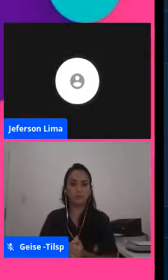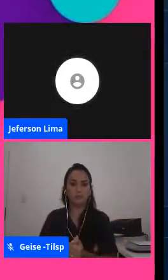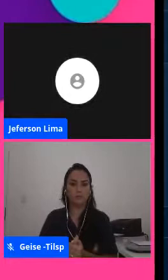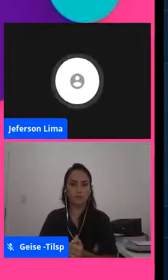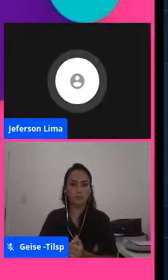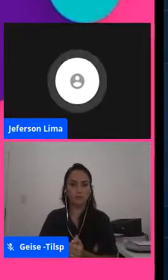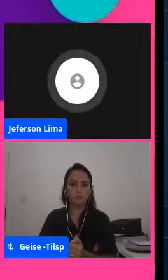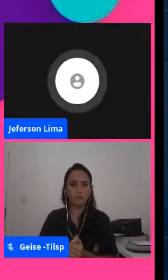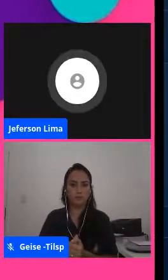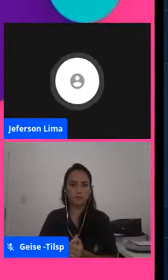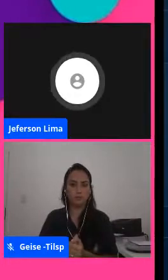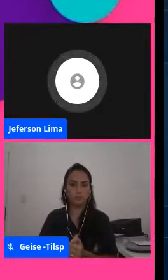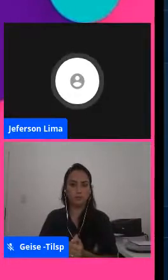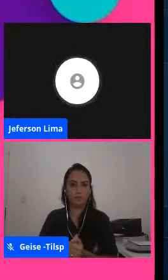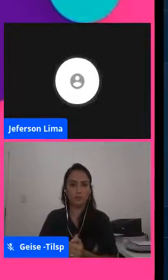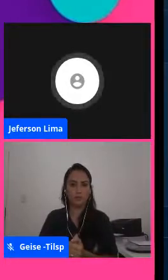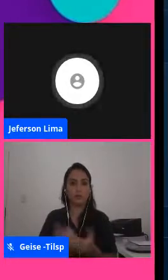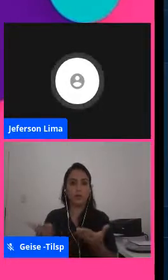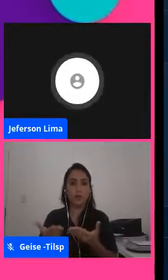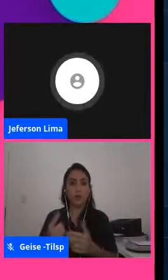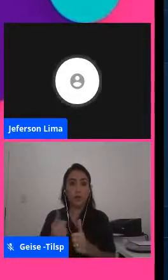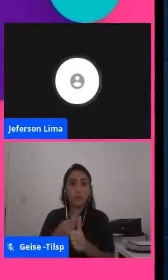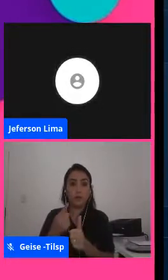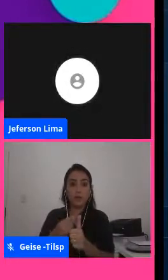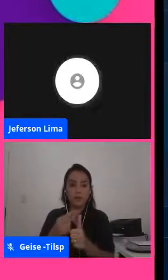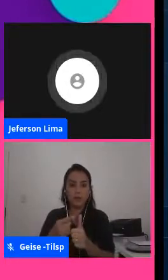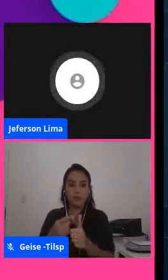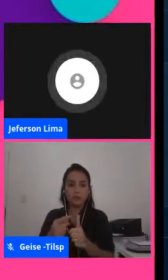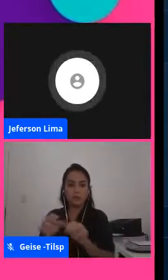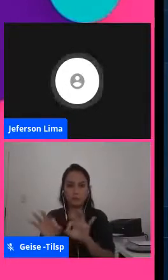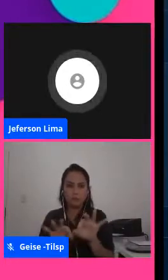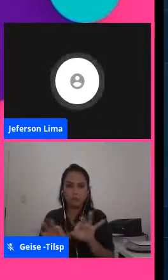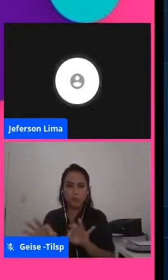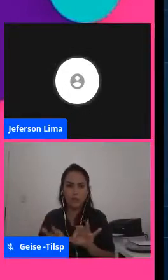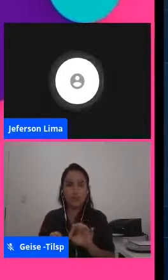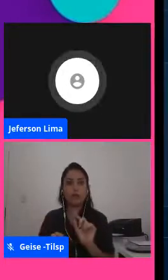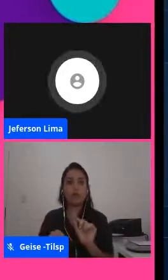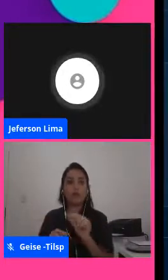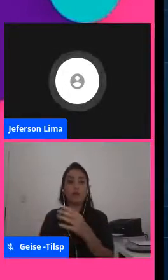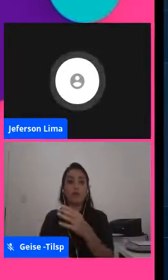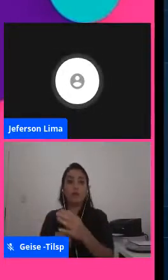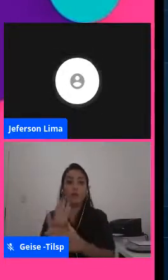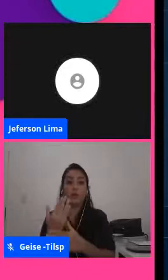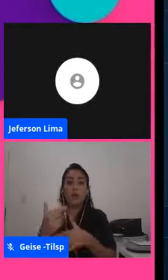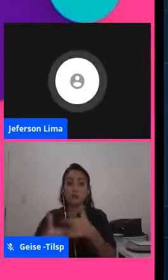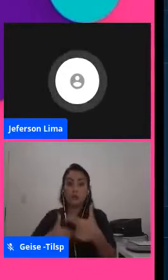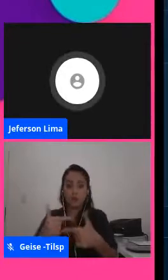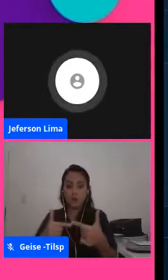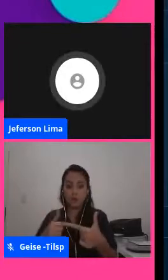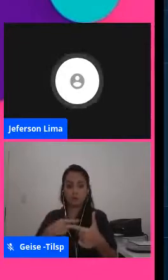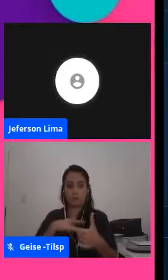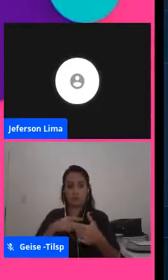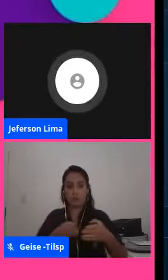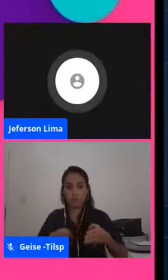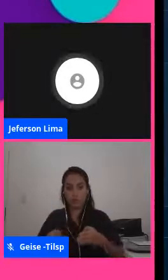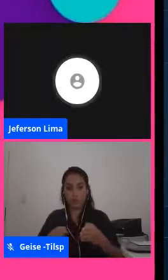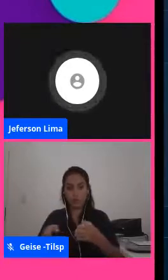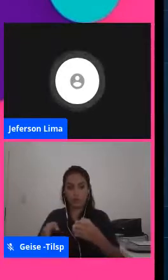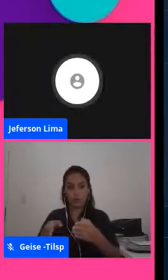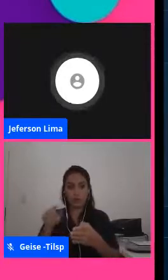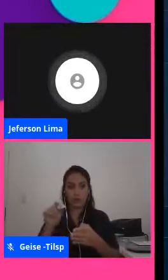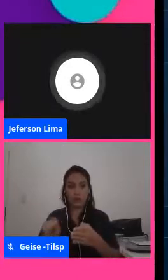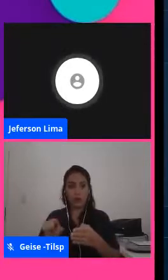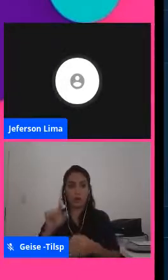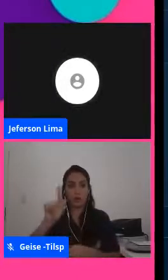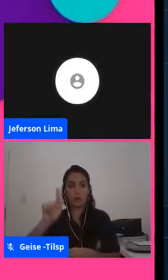nada. Bora fazer a primeira parte. Qual a primeira parte? Eu quero criar uma função que recebe um caminho, eu dou um get e ela me dá